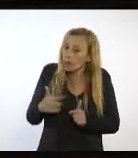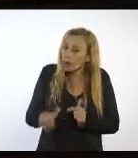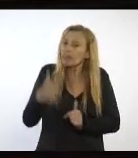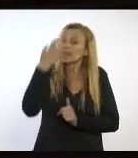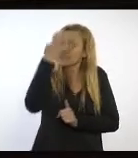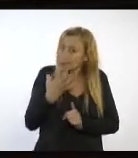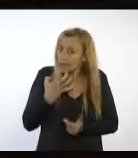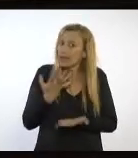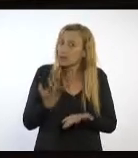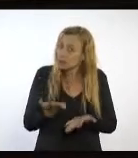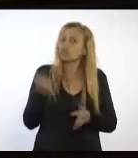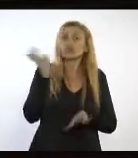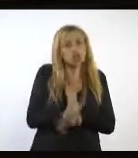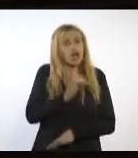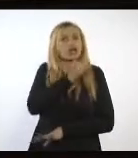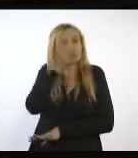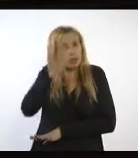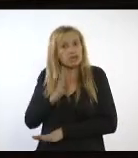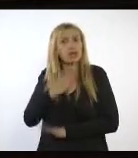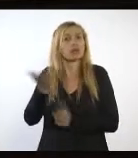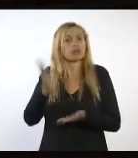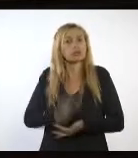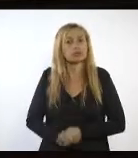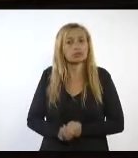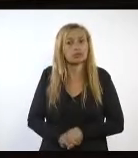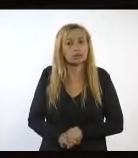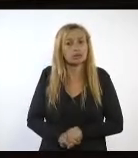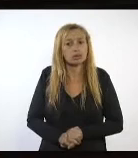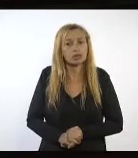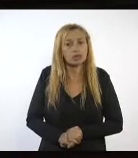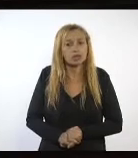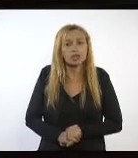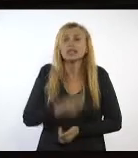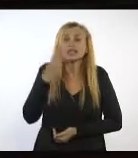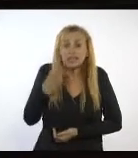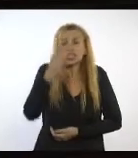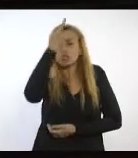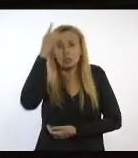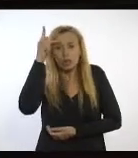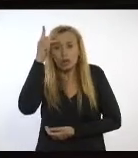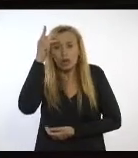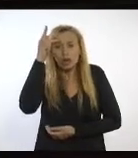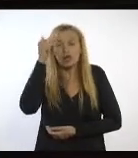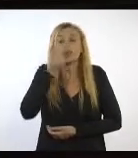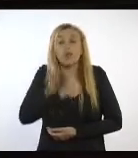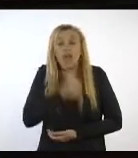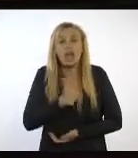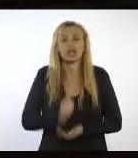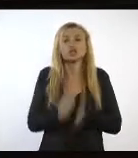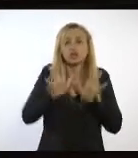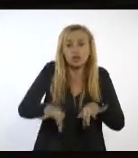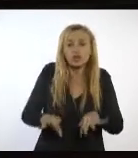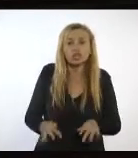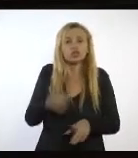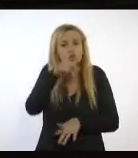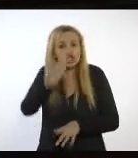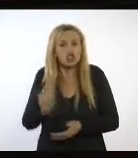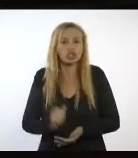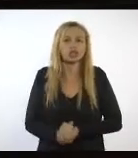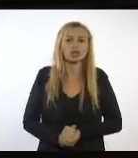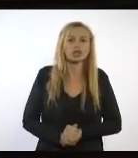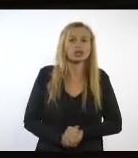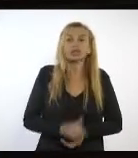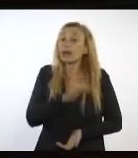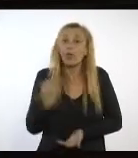concreto no Estado brasileiro. São 3 mulheres que, ao final deste dia,